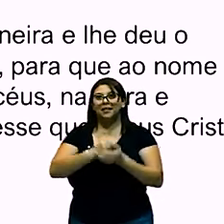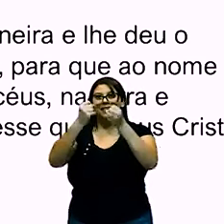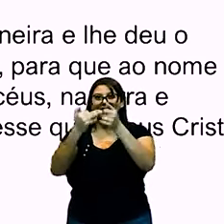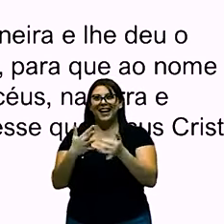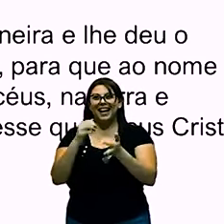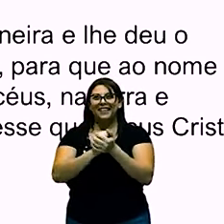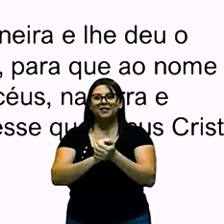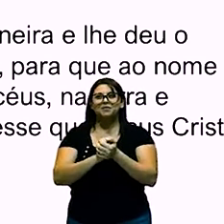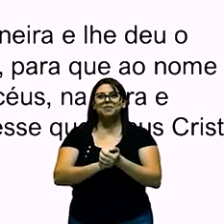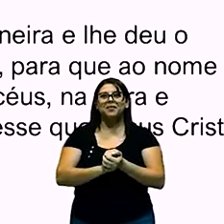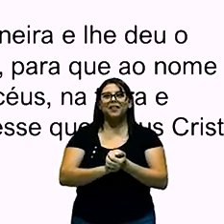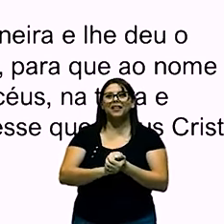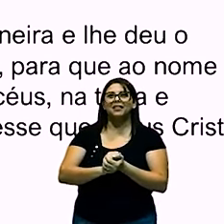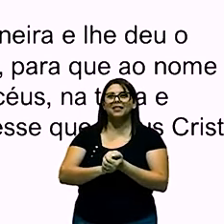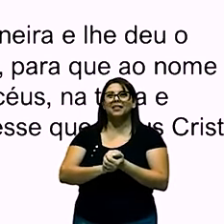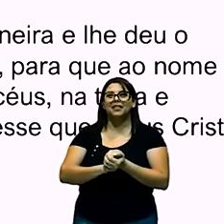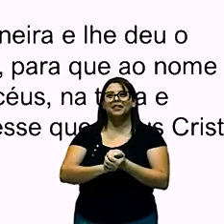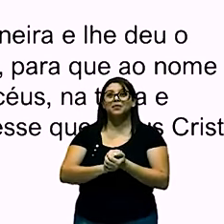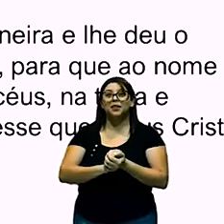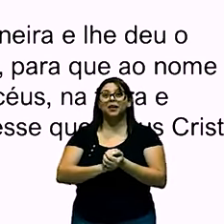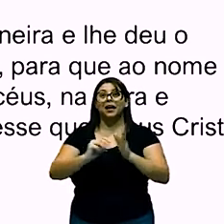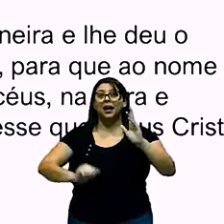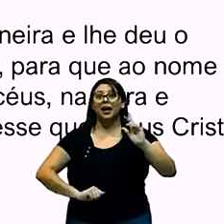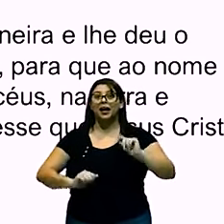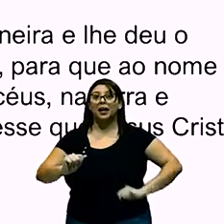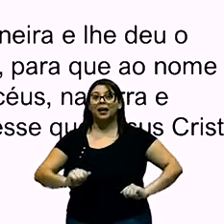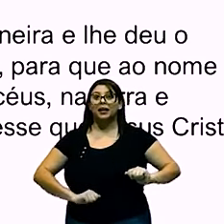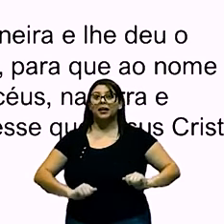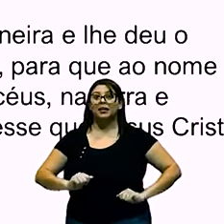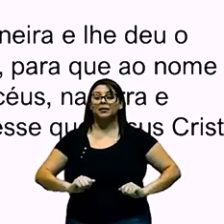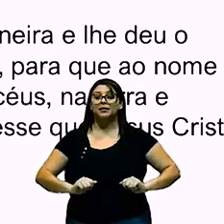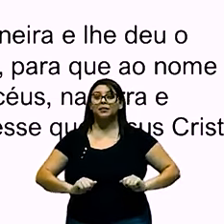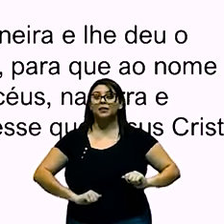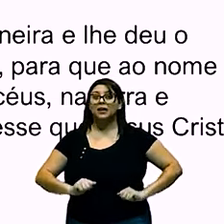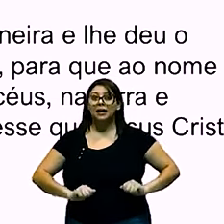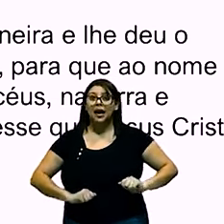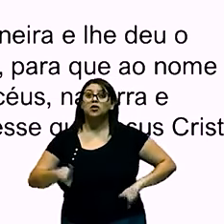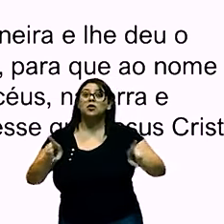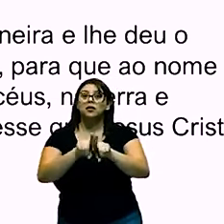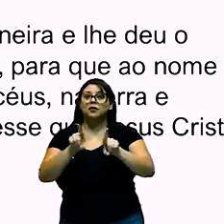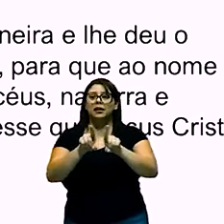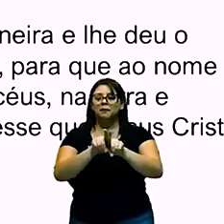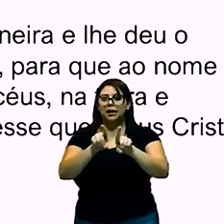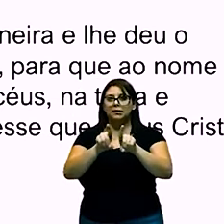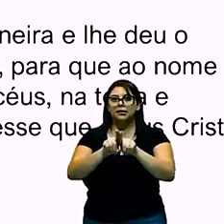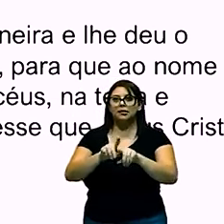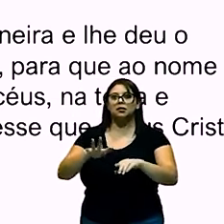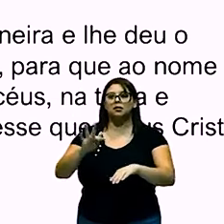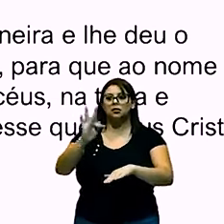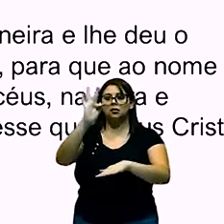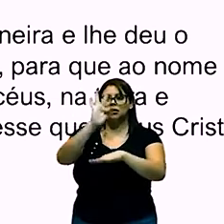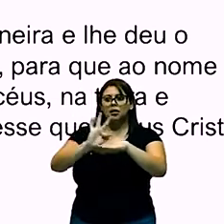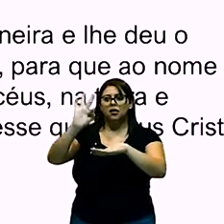lá em Filipenses capítulo 2, versículo 9 a 11, que Deus exaltou sobremaneira Jesus e deu-lhe